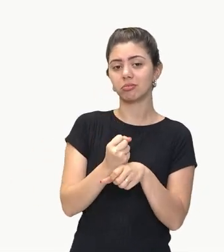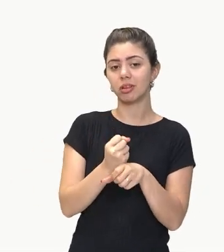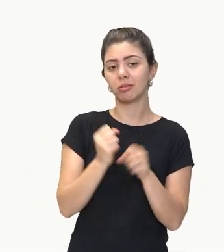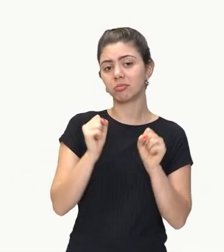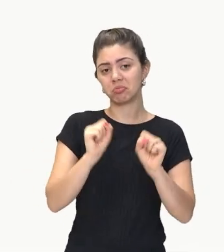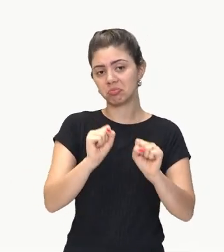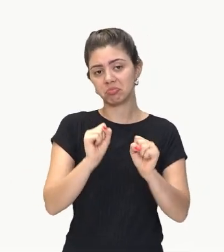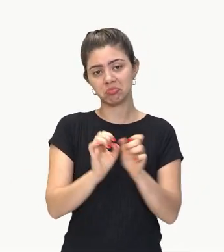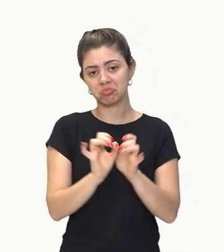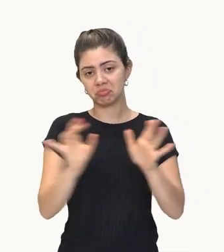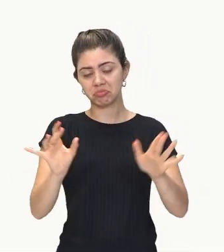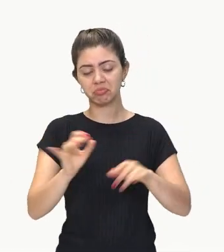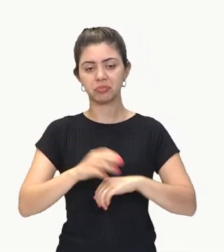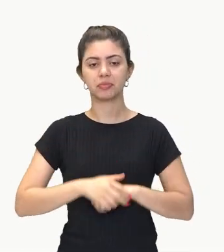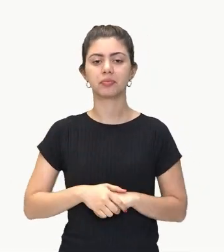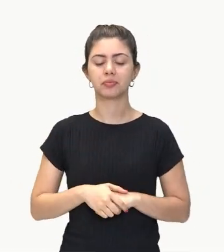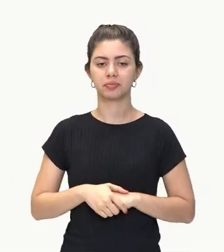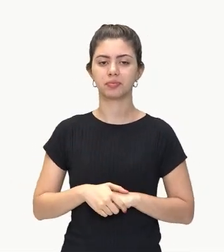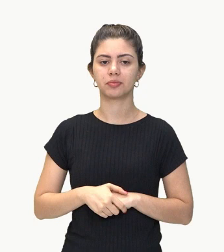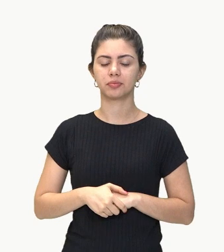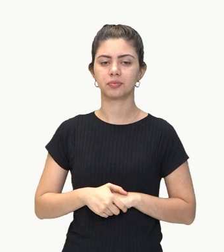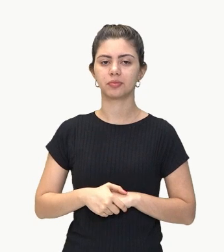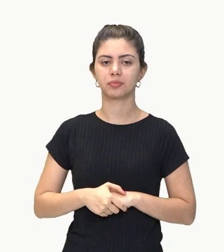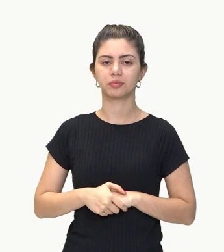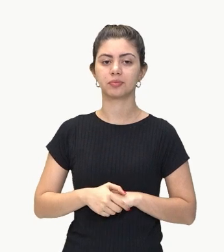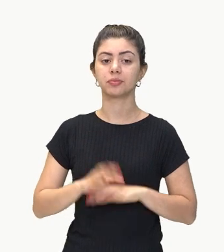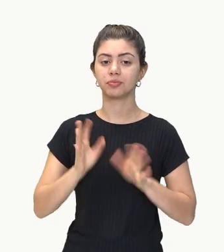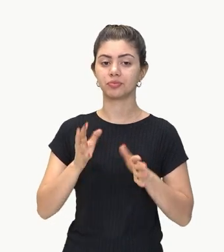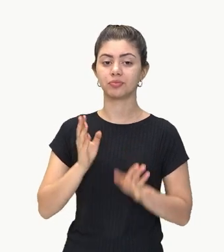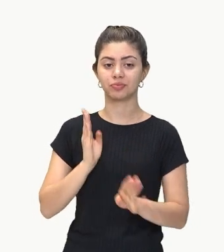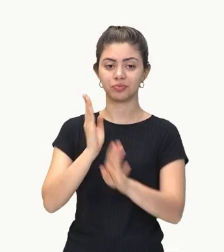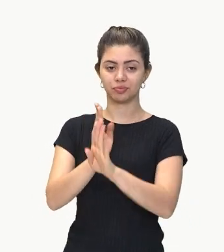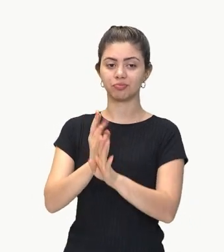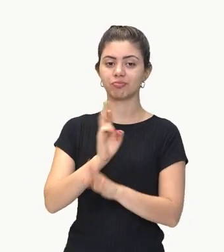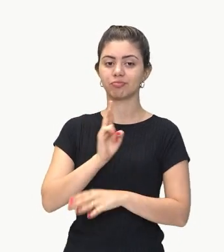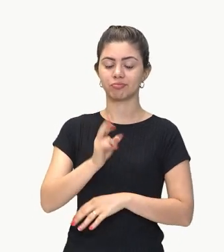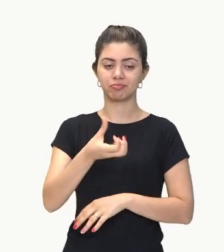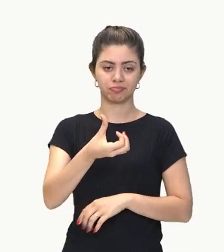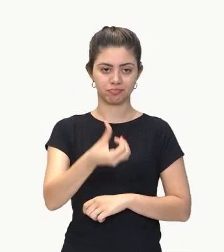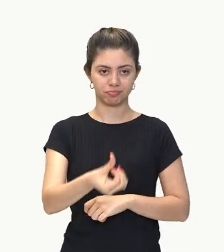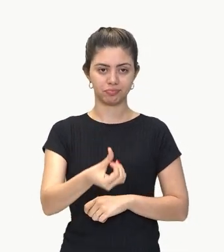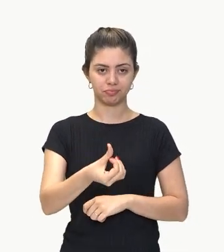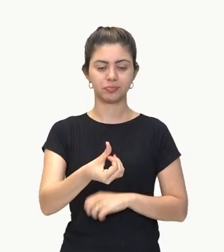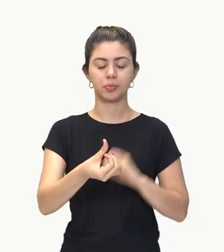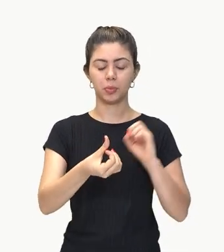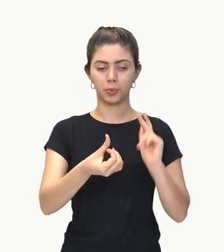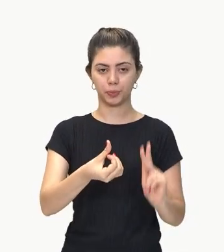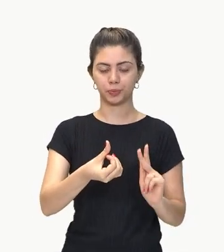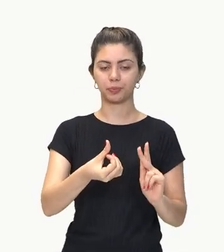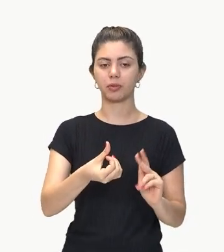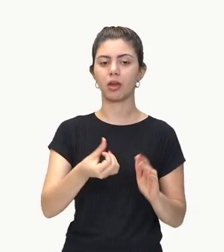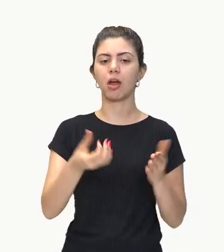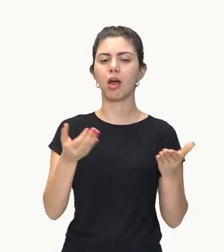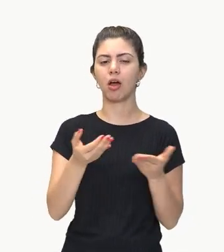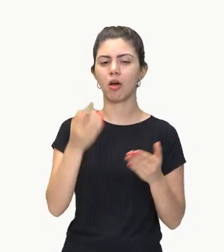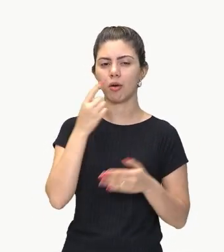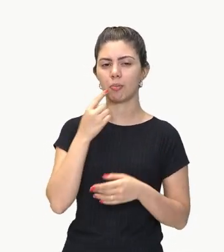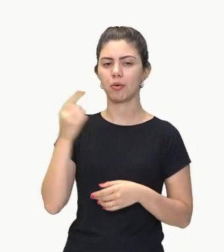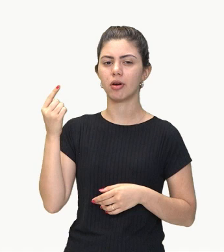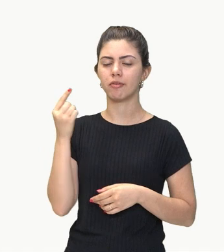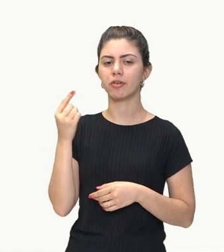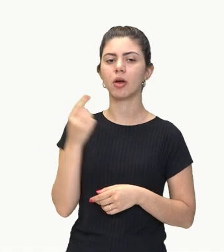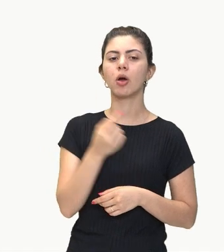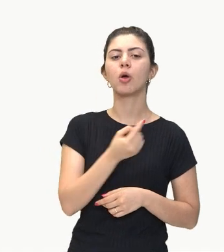zeros no nosso resultado. Cheguei já aqui no resultado que foi 6. Ok? Então, vou conferir, ó. Meu primeiro